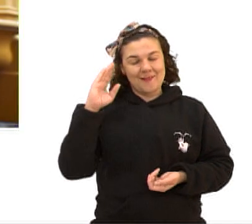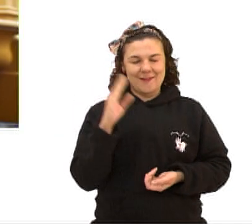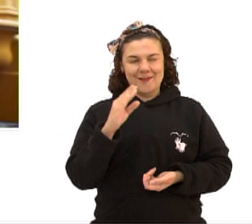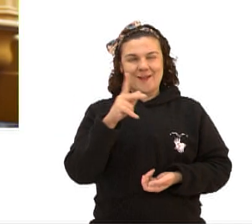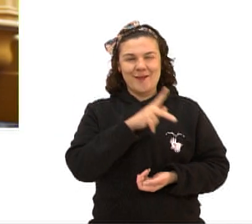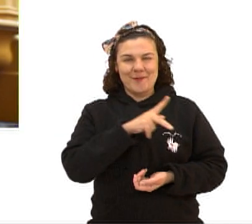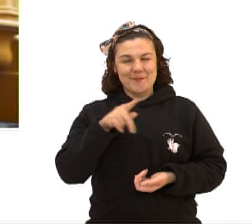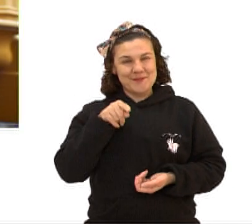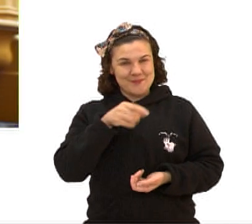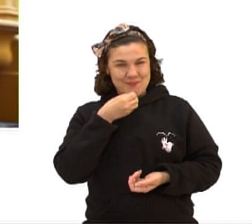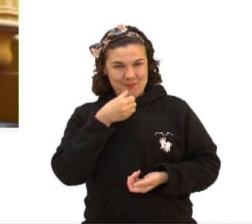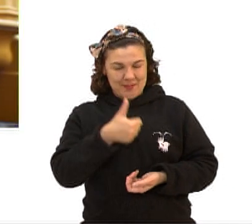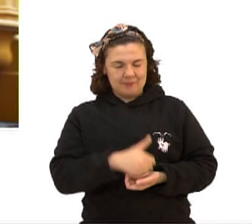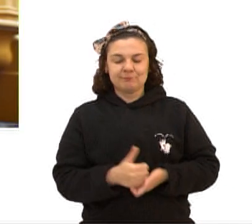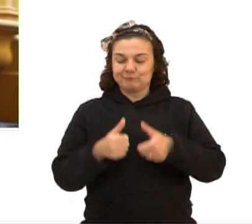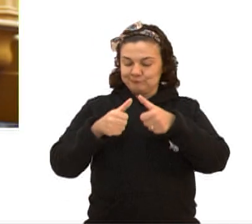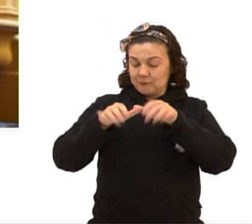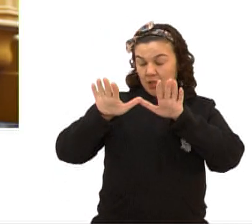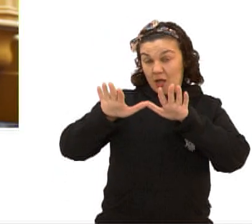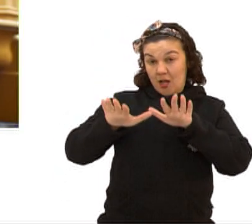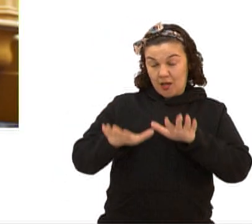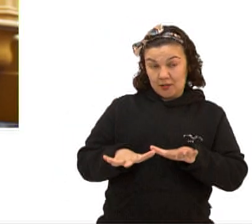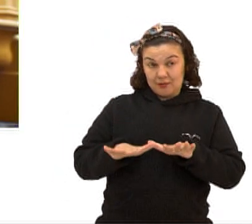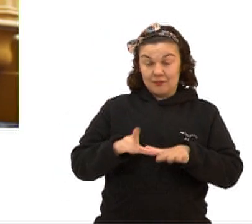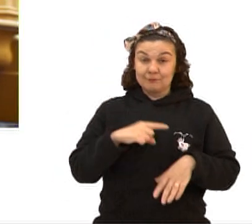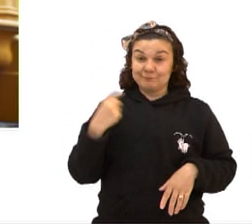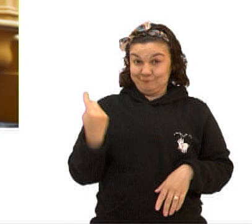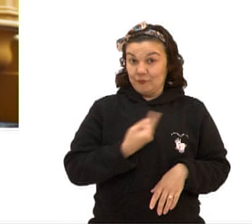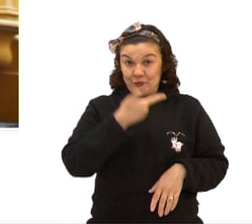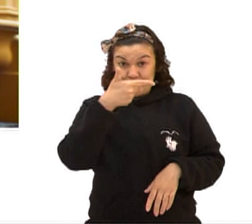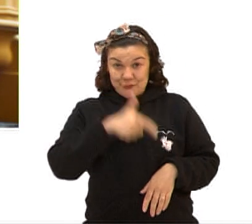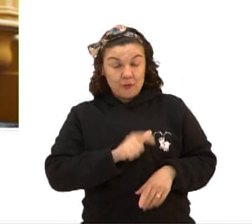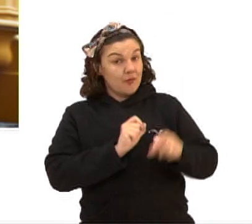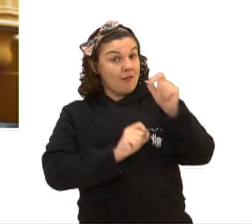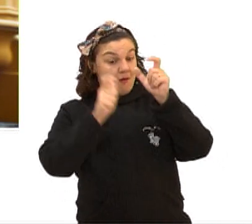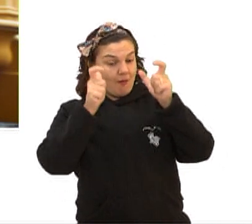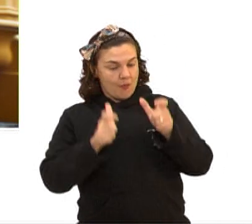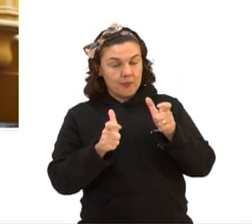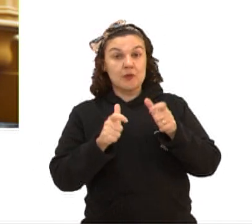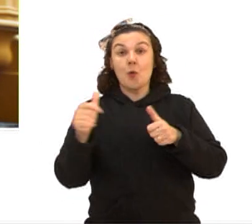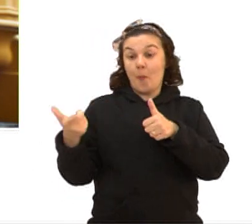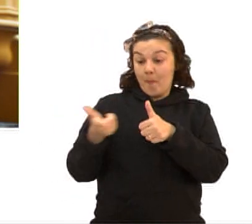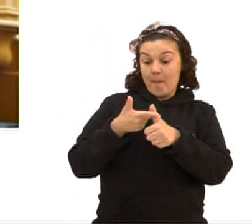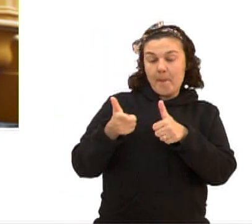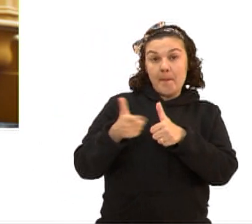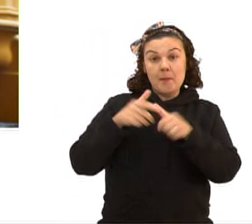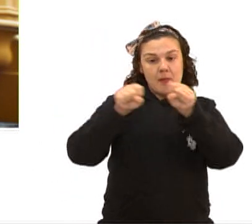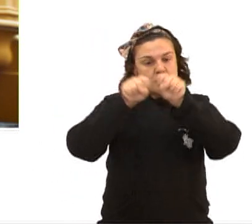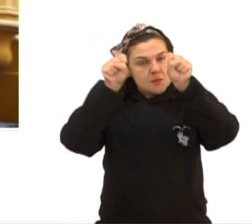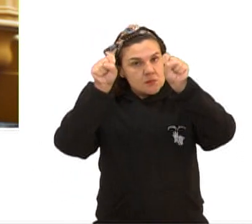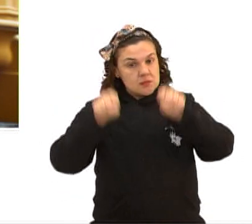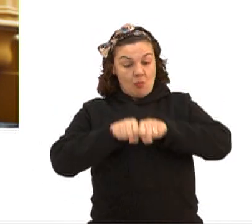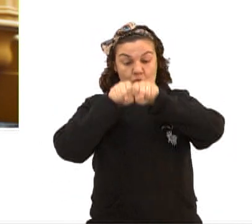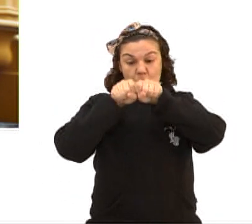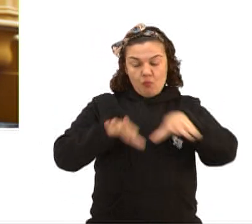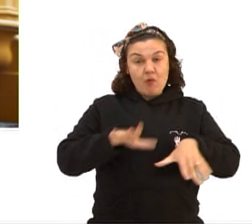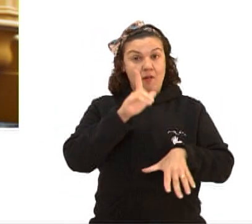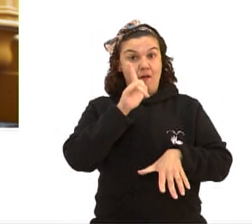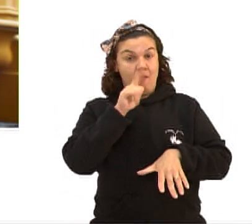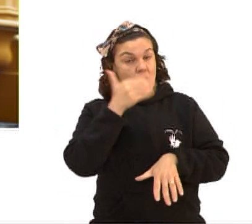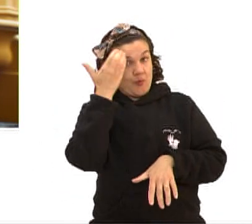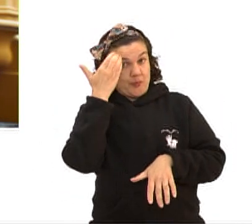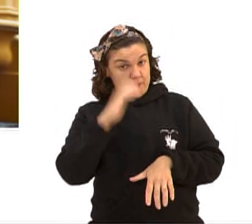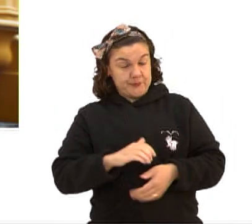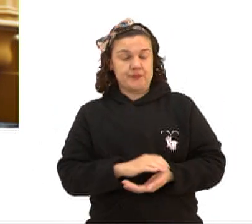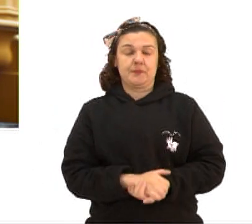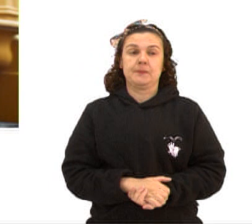E aí, professor Vladimir? Estamos aqui, nós, novamente, para falarmos sobre o primeiro sistema de abastecimento da cidade de